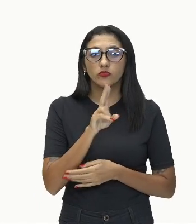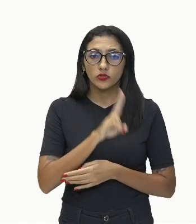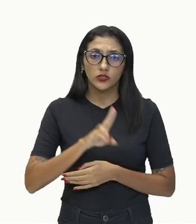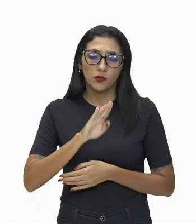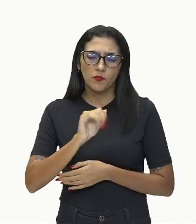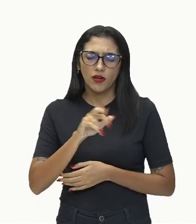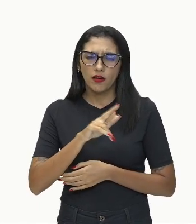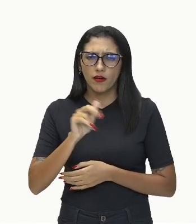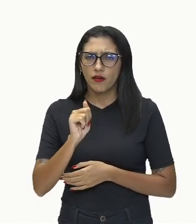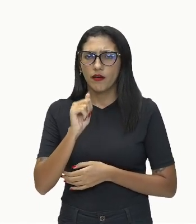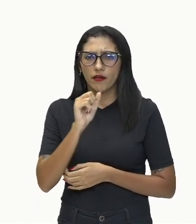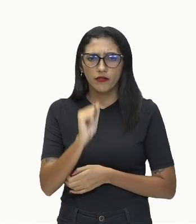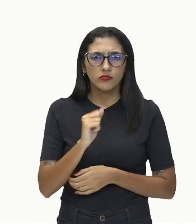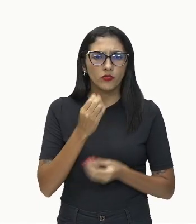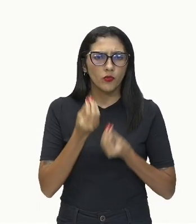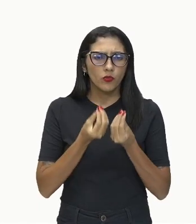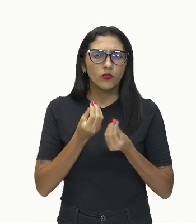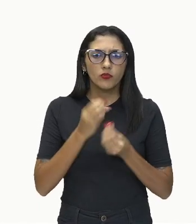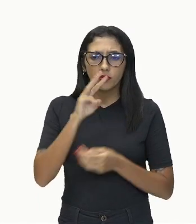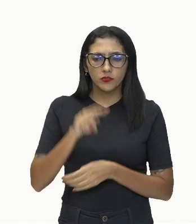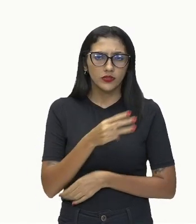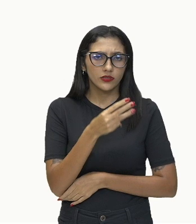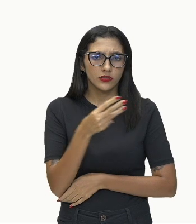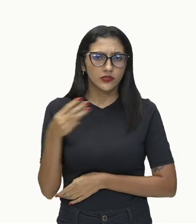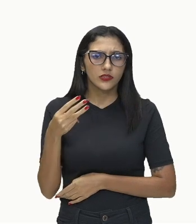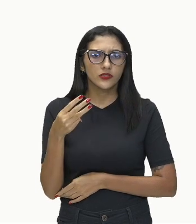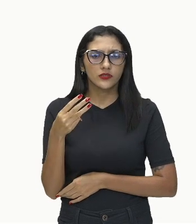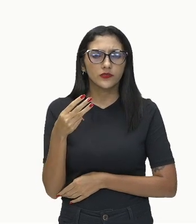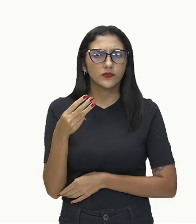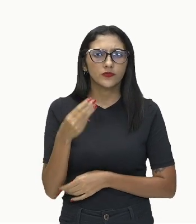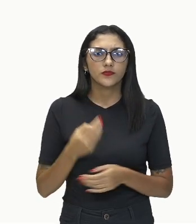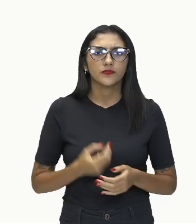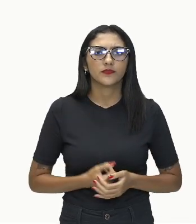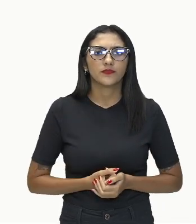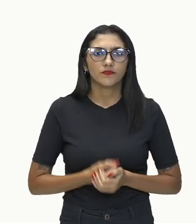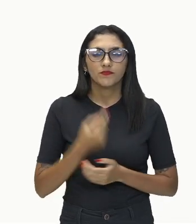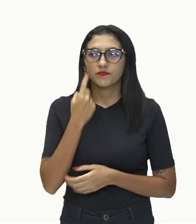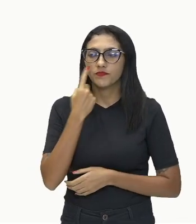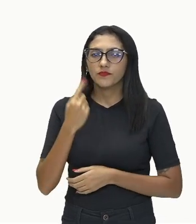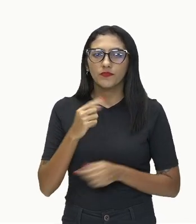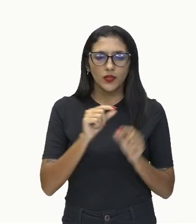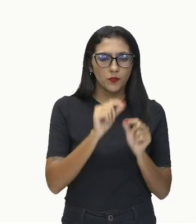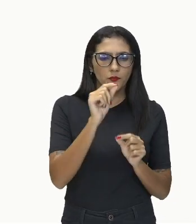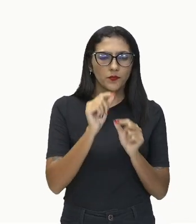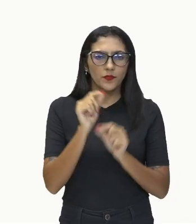da matriz. Que barras são essas? Olha só,